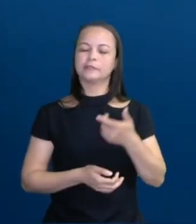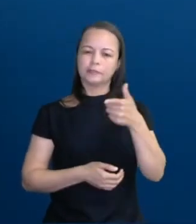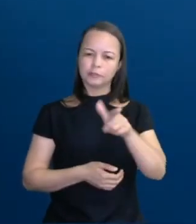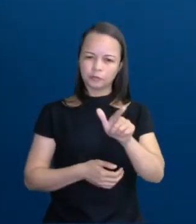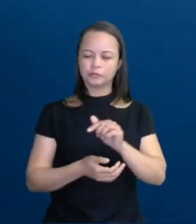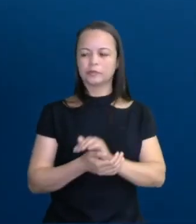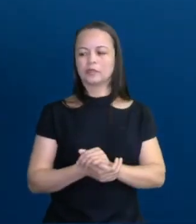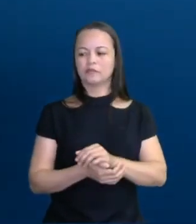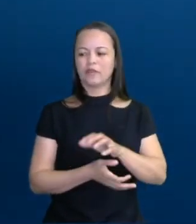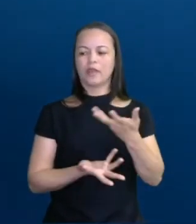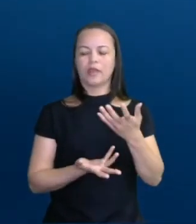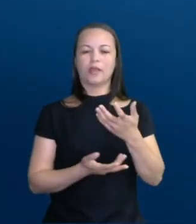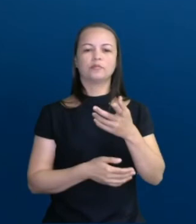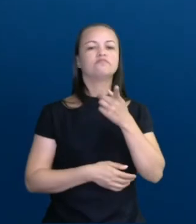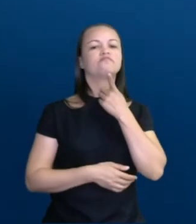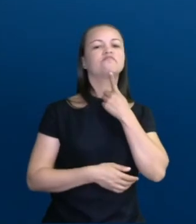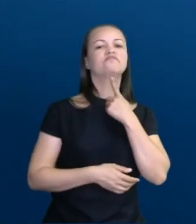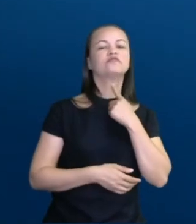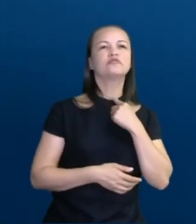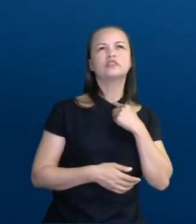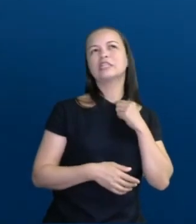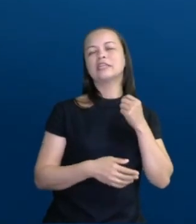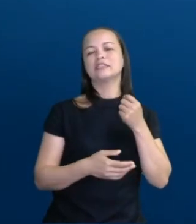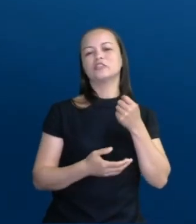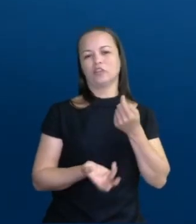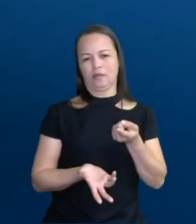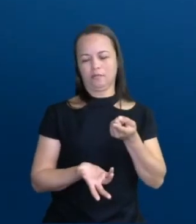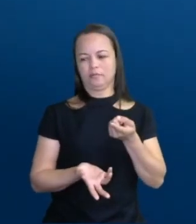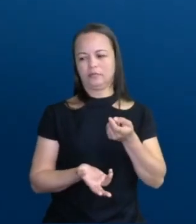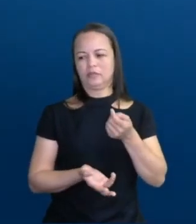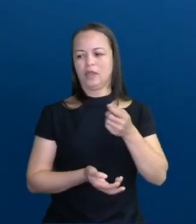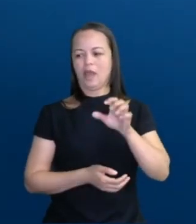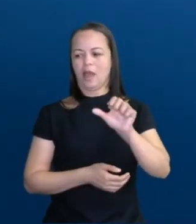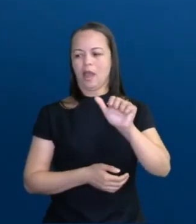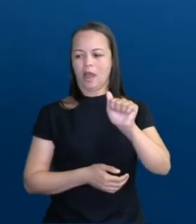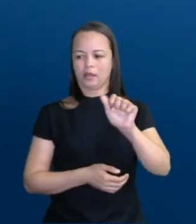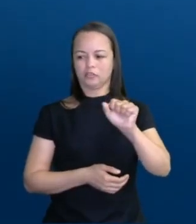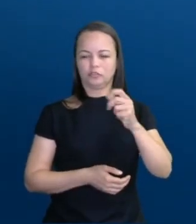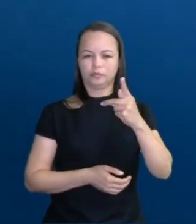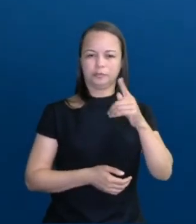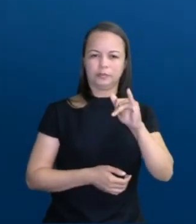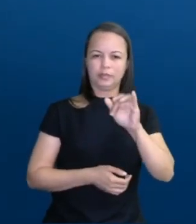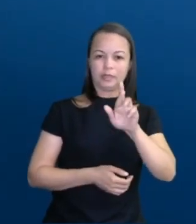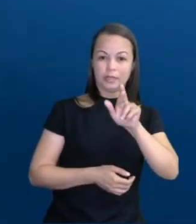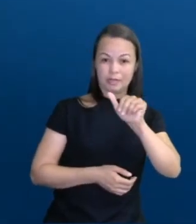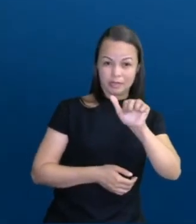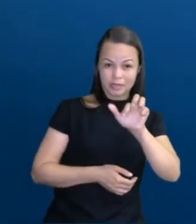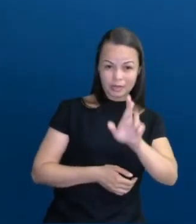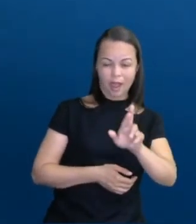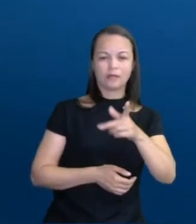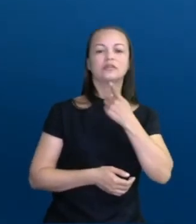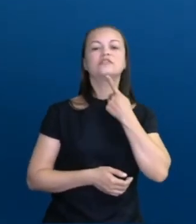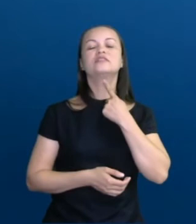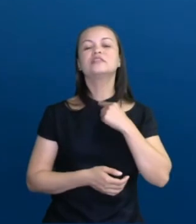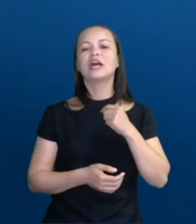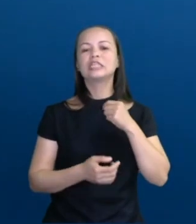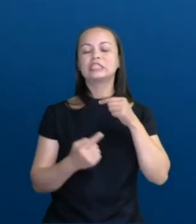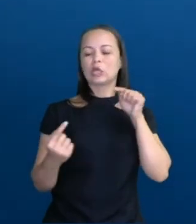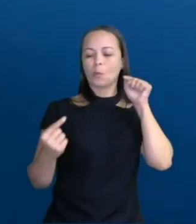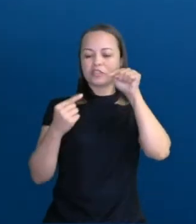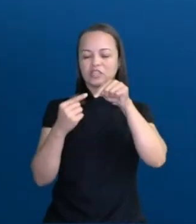vez verbo aspirar com o sentido de você desejar de você almejar de você querer de você